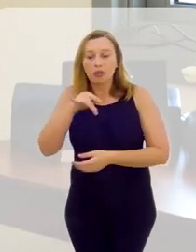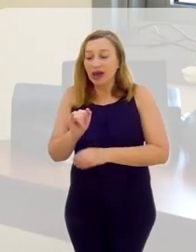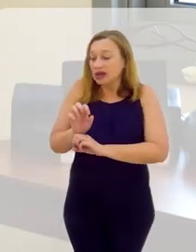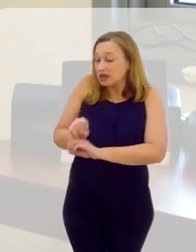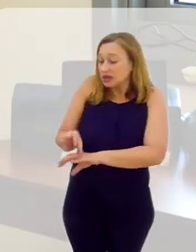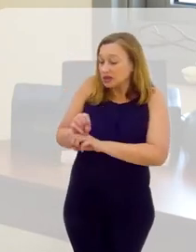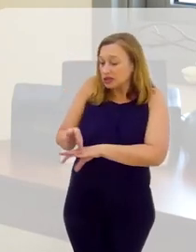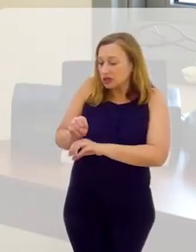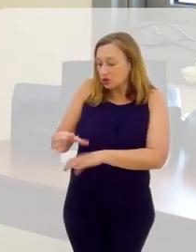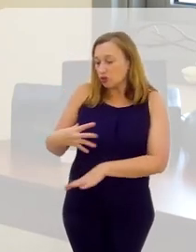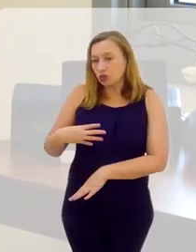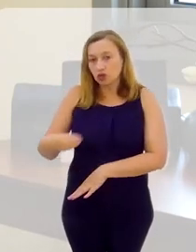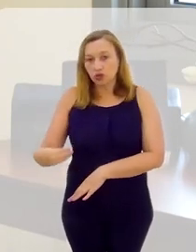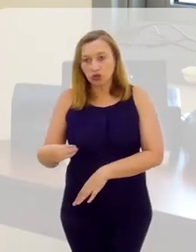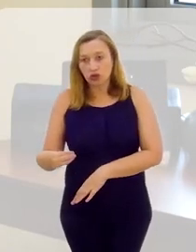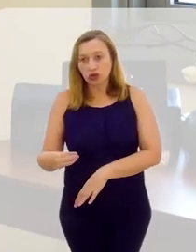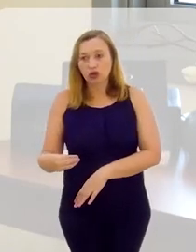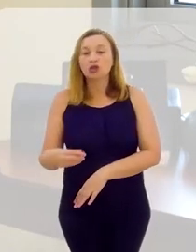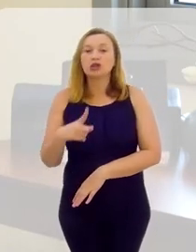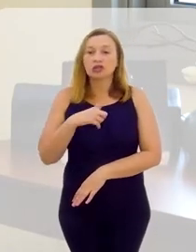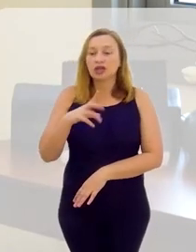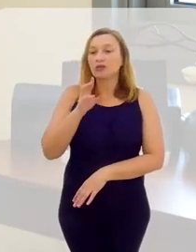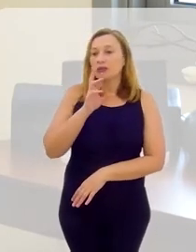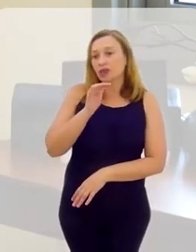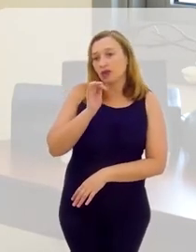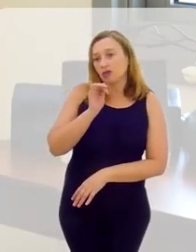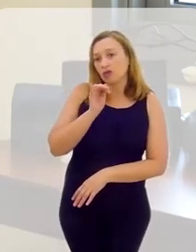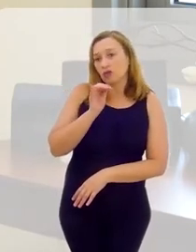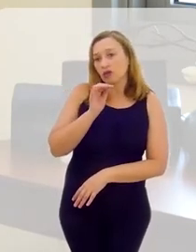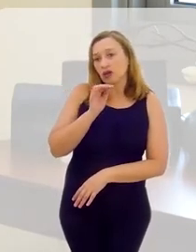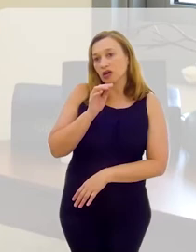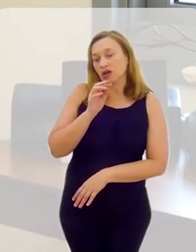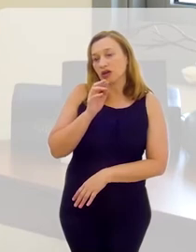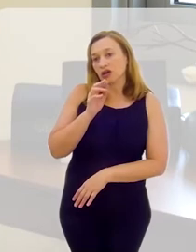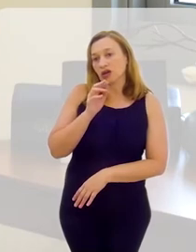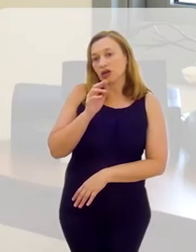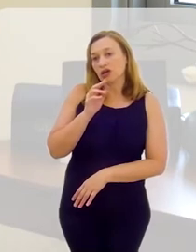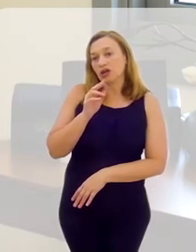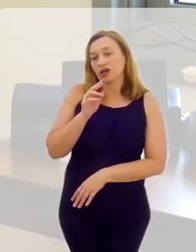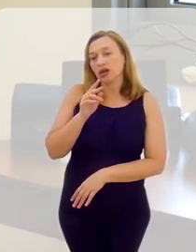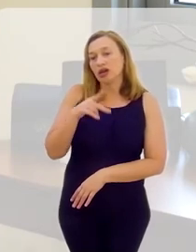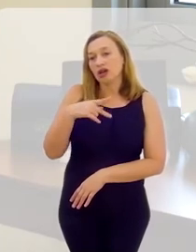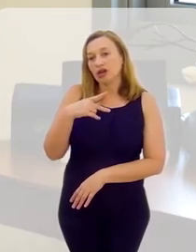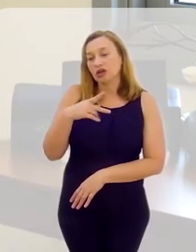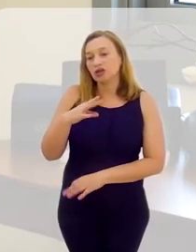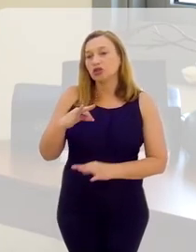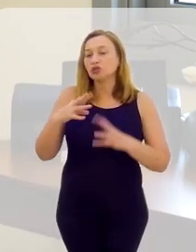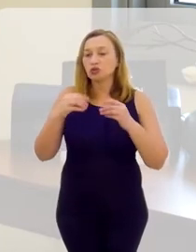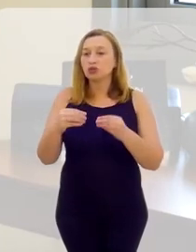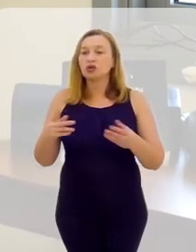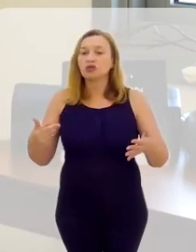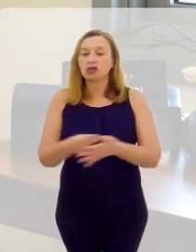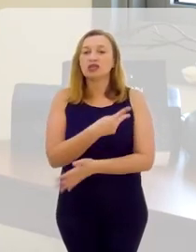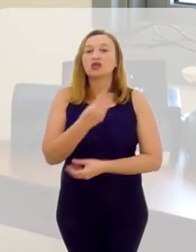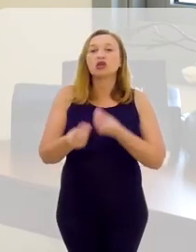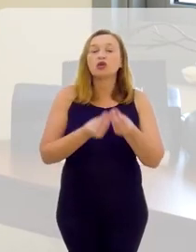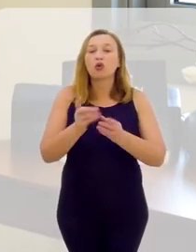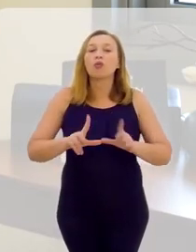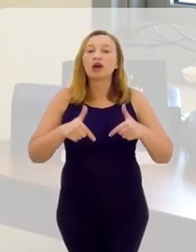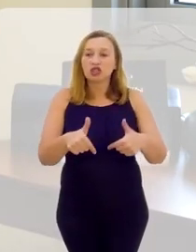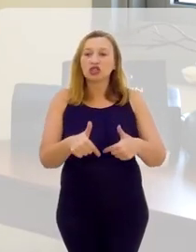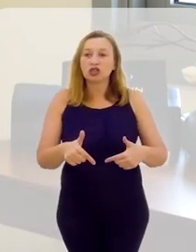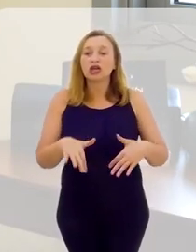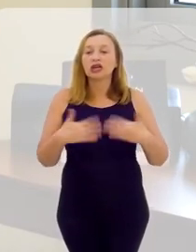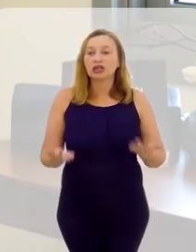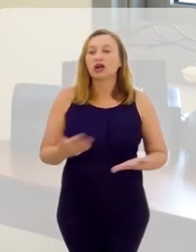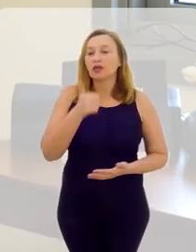os pais ensinam a criança e tem os relatos, no caso de um acontecimento desse, né, de como